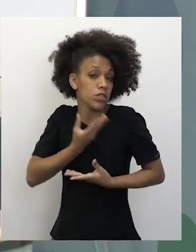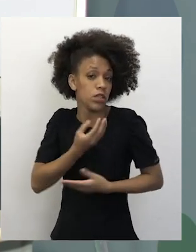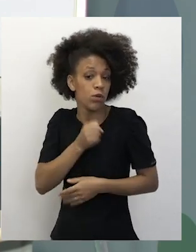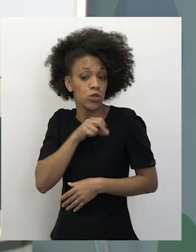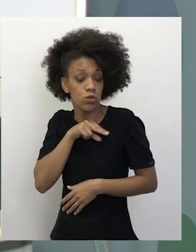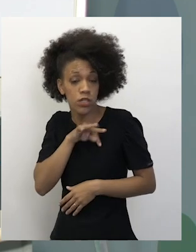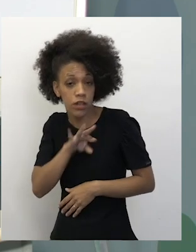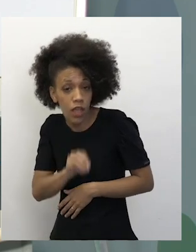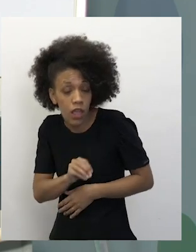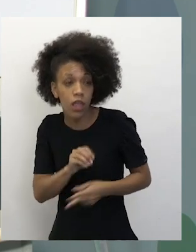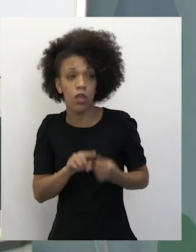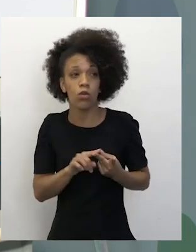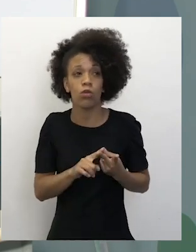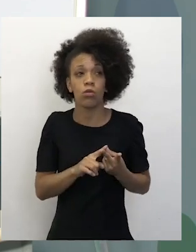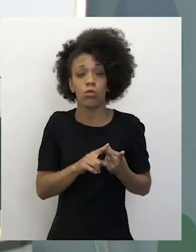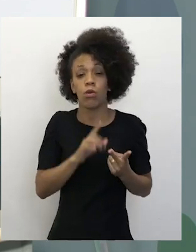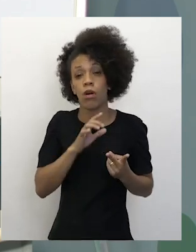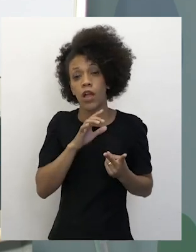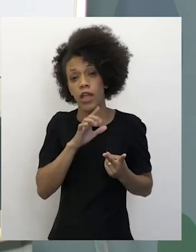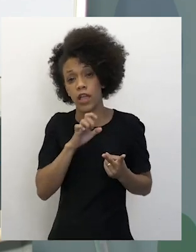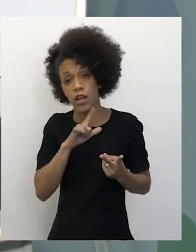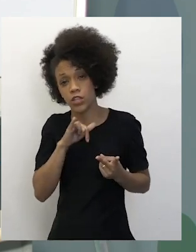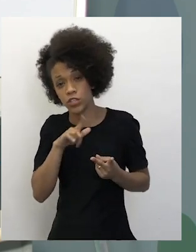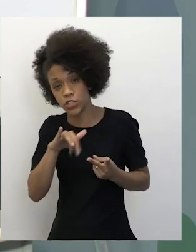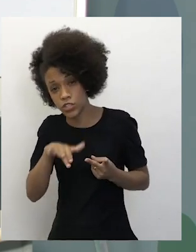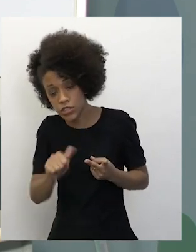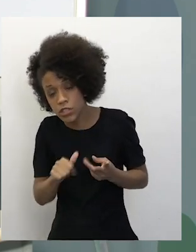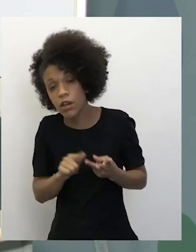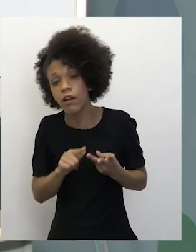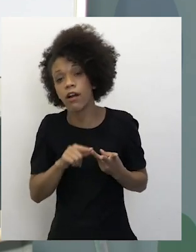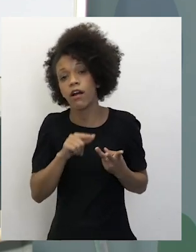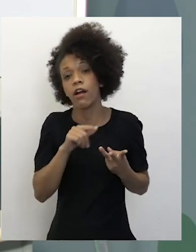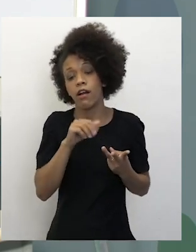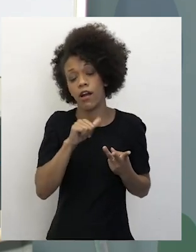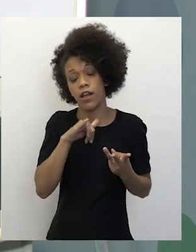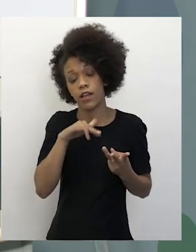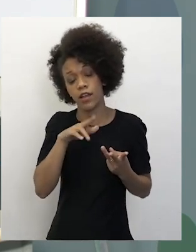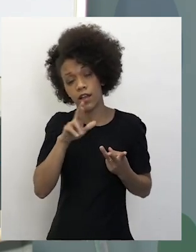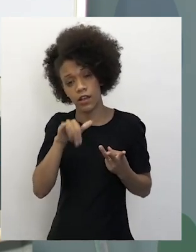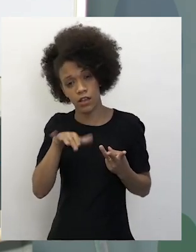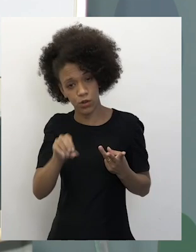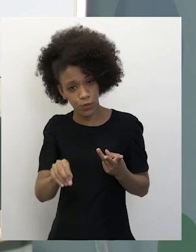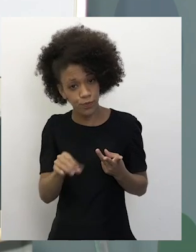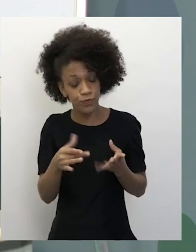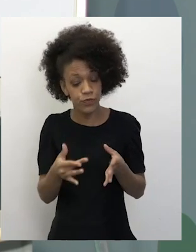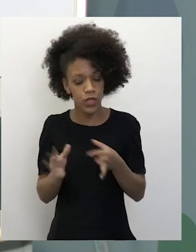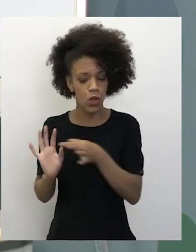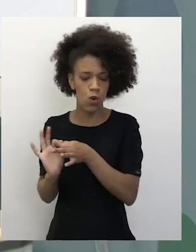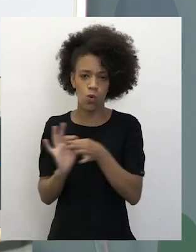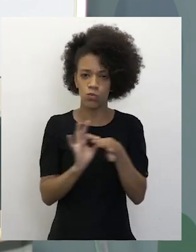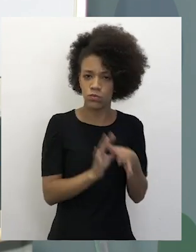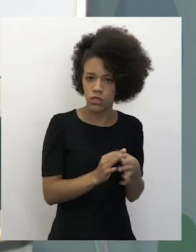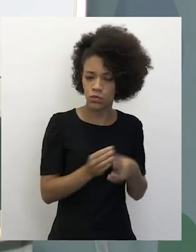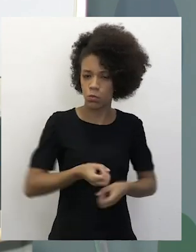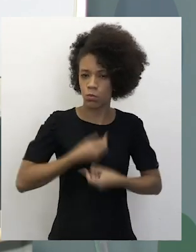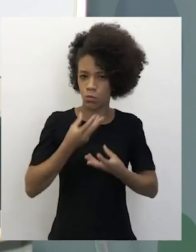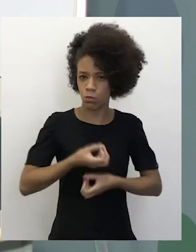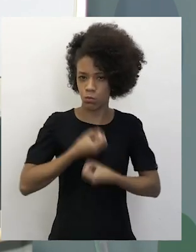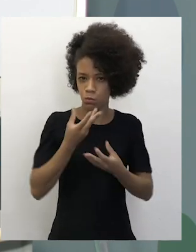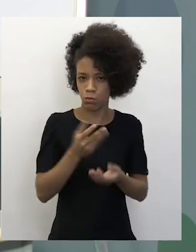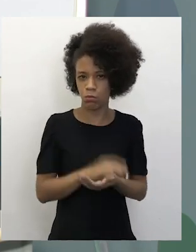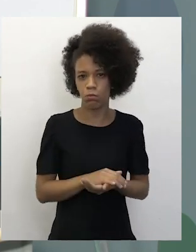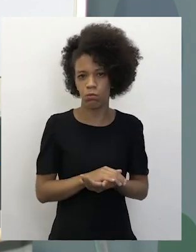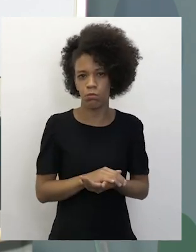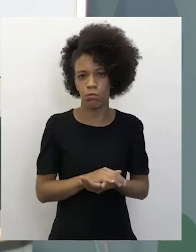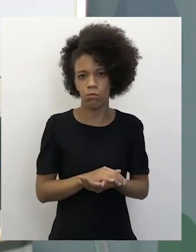soneto é uma energia é um Haikai de acordo com o a estrutura desse poema você consegue ler com